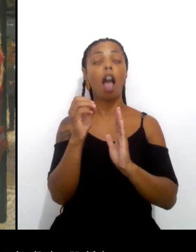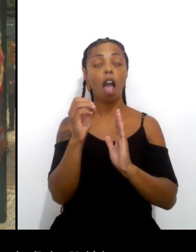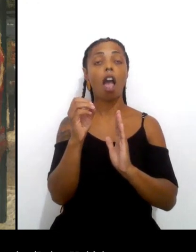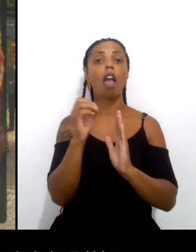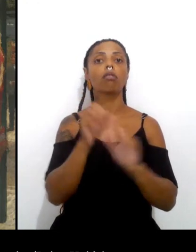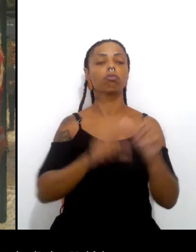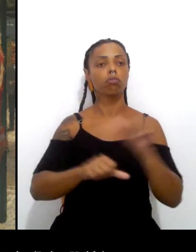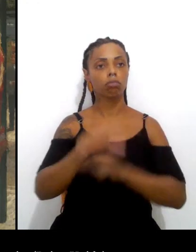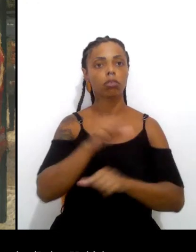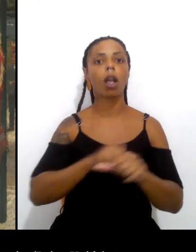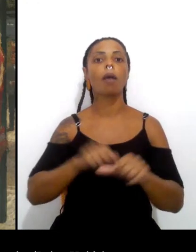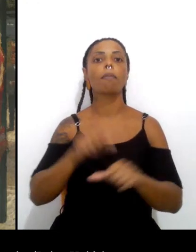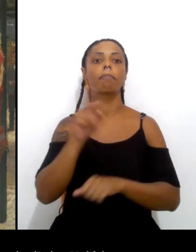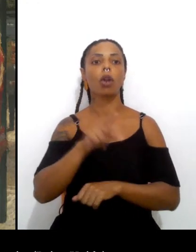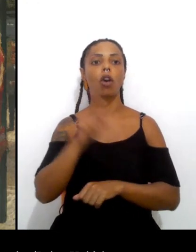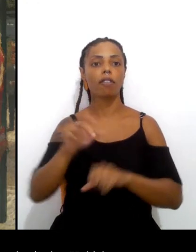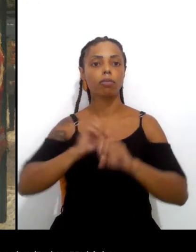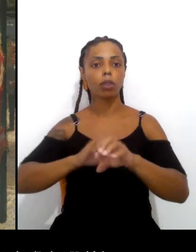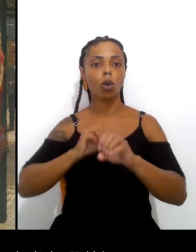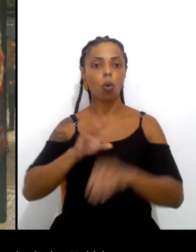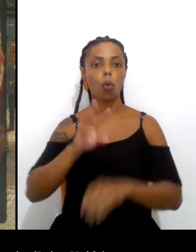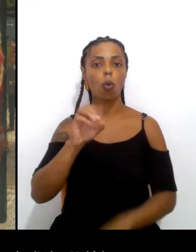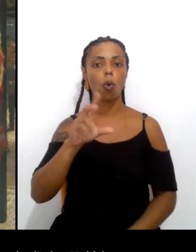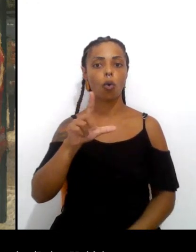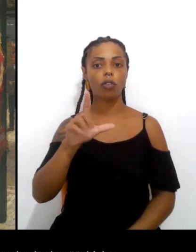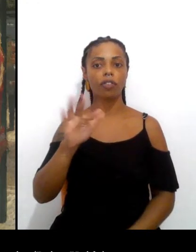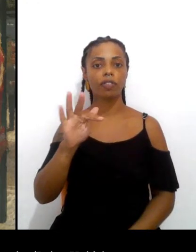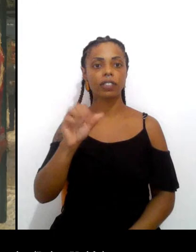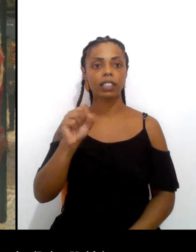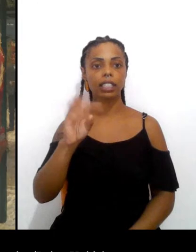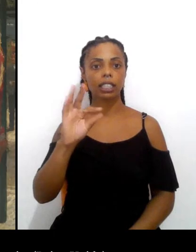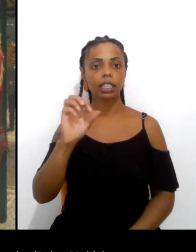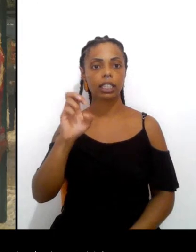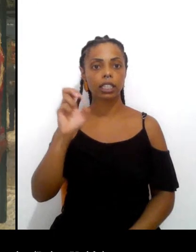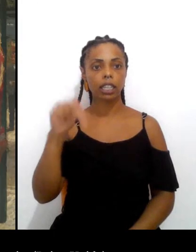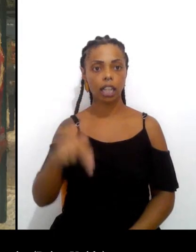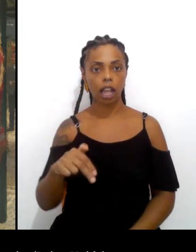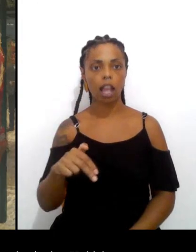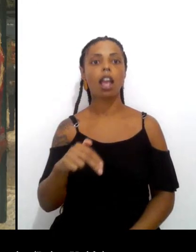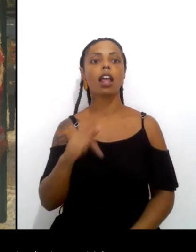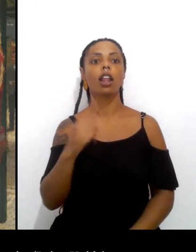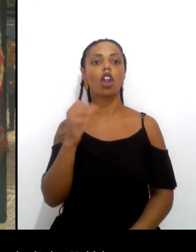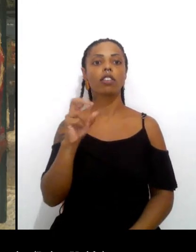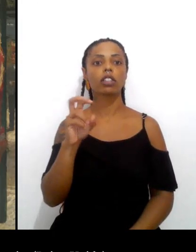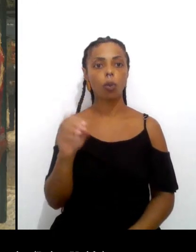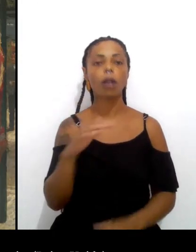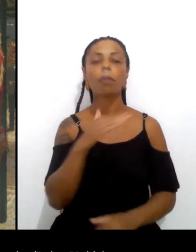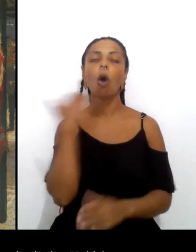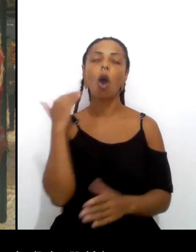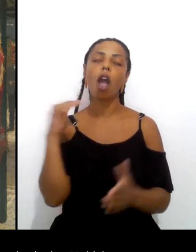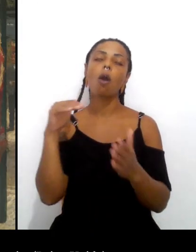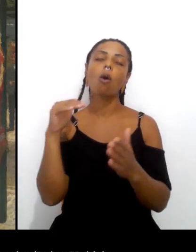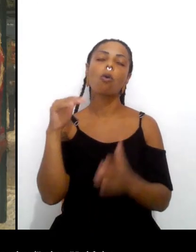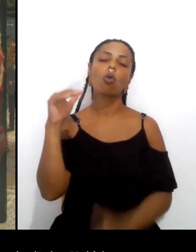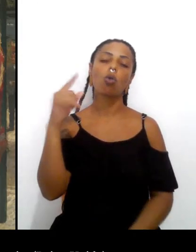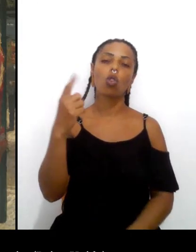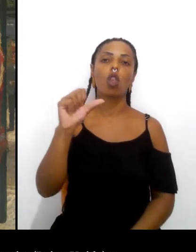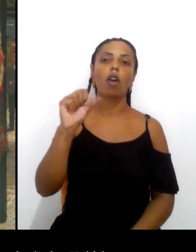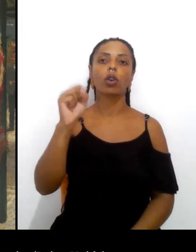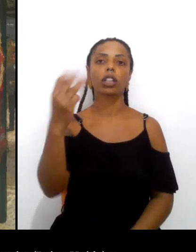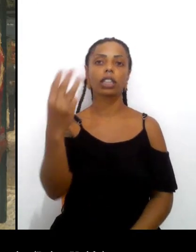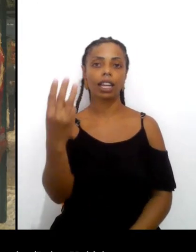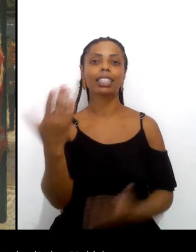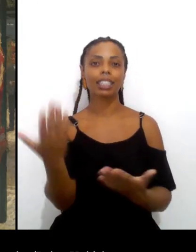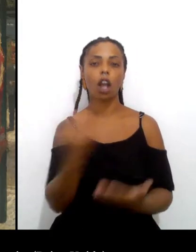em wolfenstein na década de 1950 morreu em 1983 Ou seja a vida de